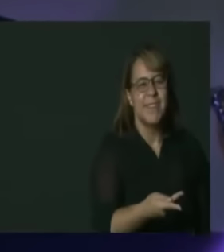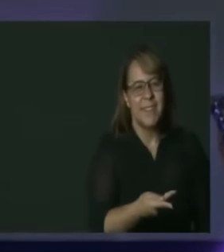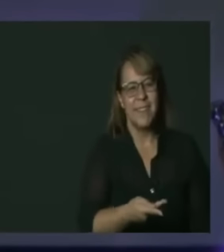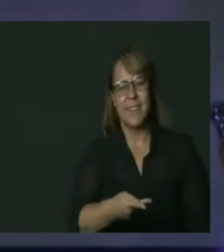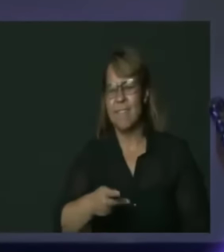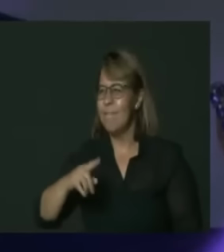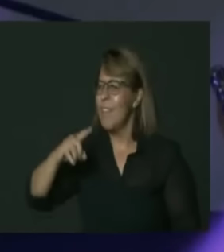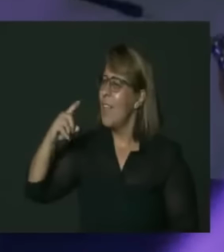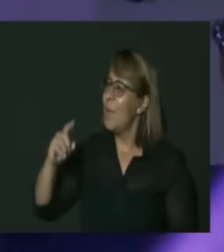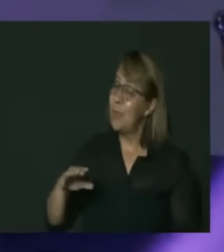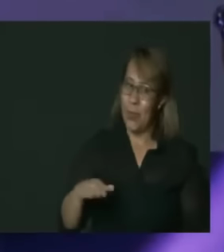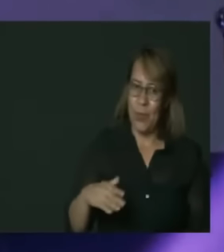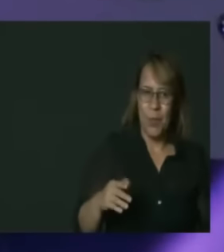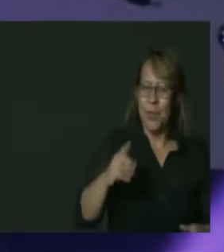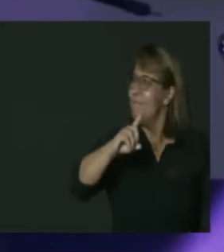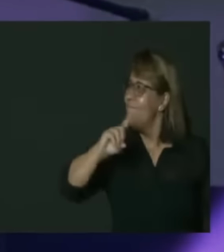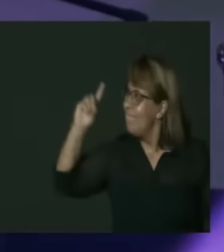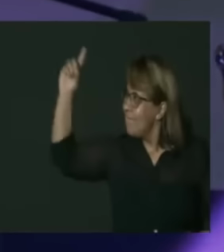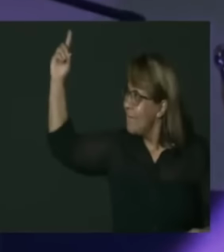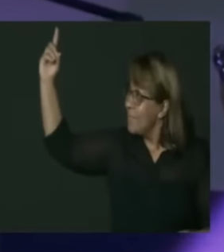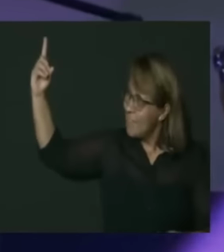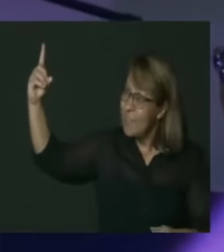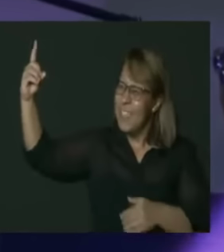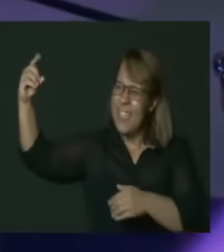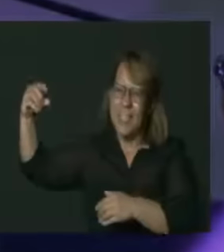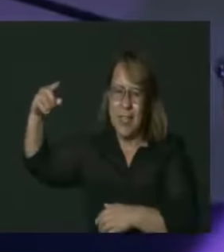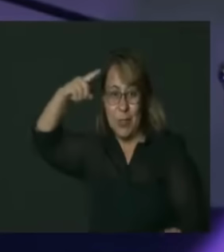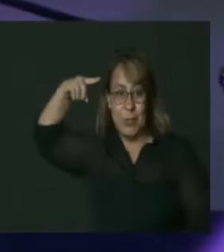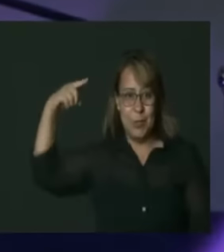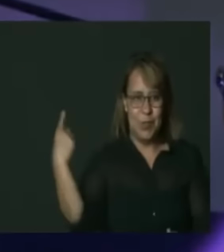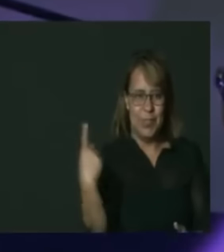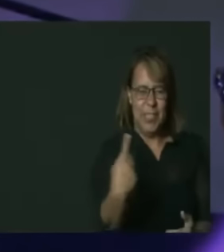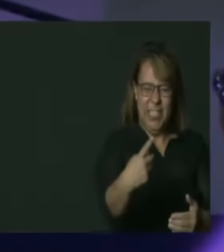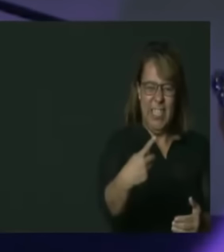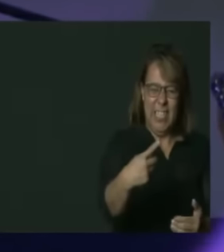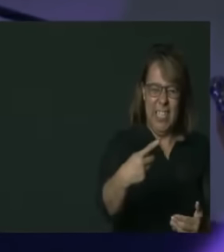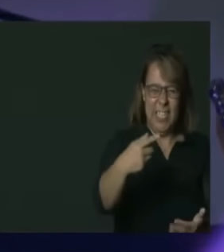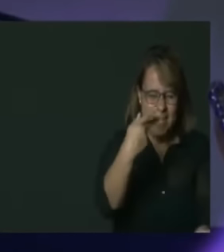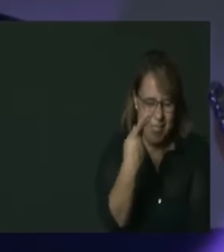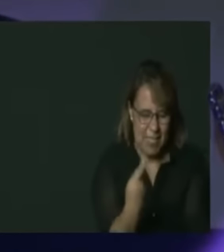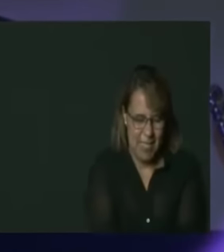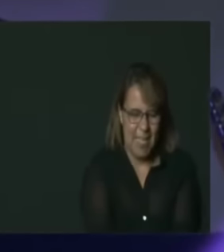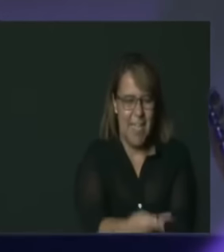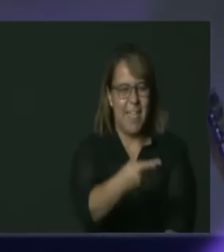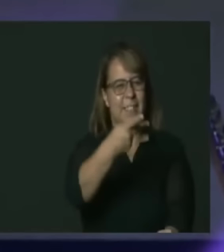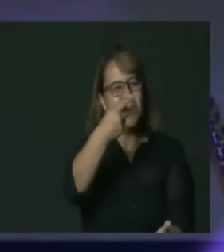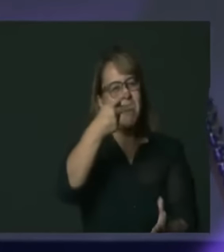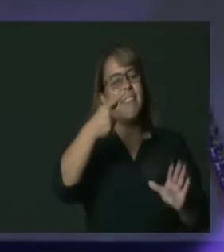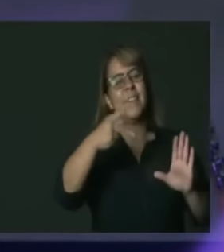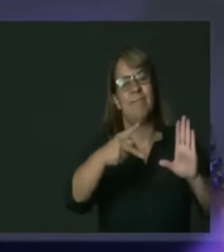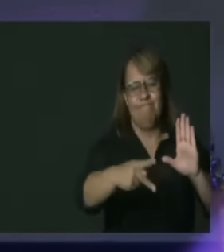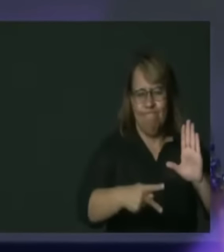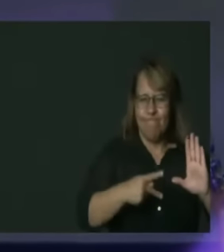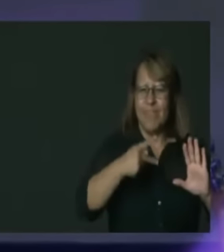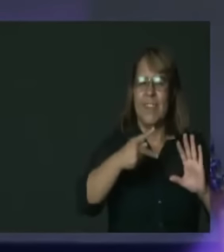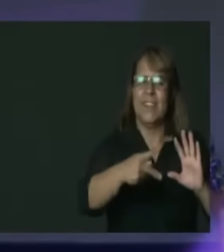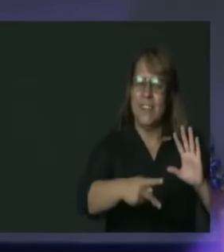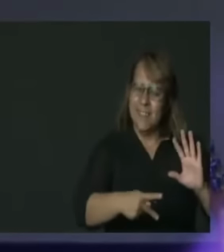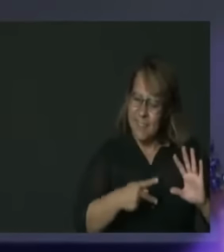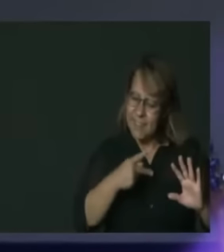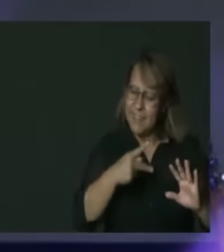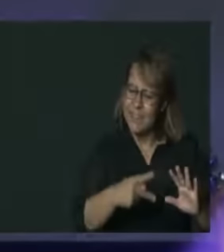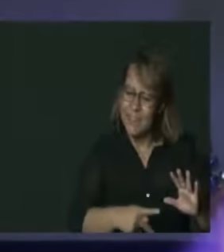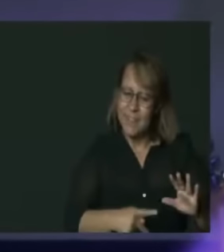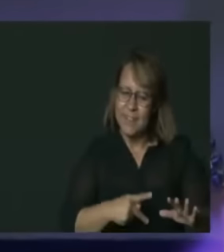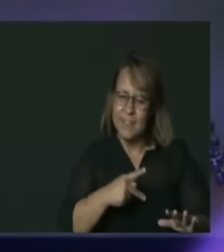Deus já mandou uma nuvem de glória pra anunciar. Que chegou Pentecoste aqui neste